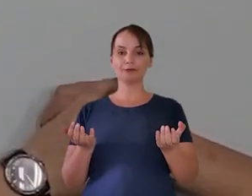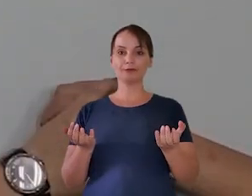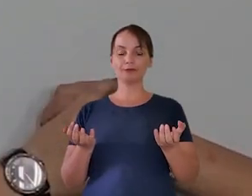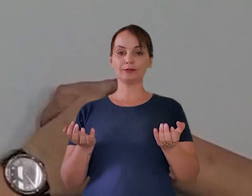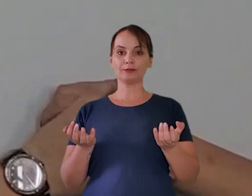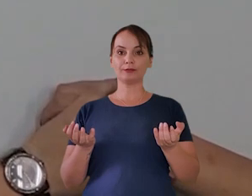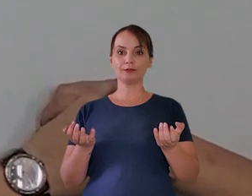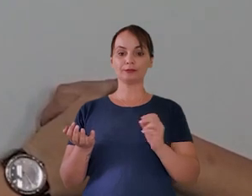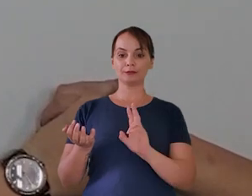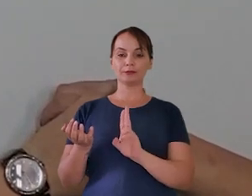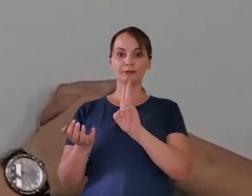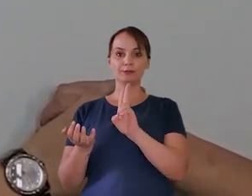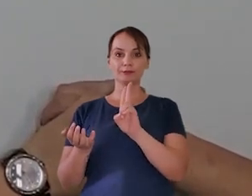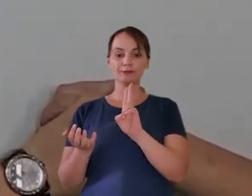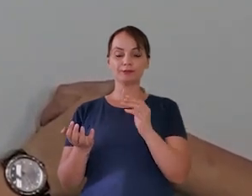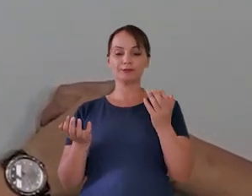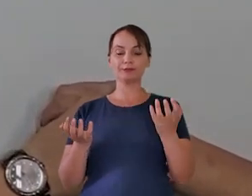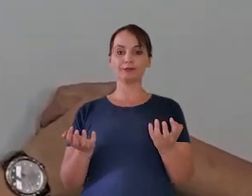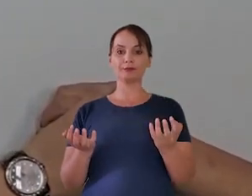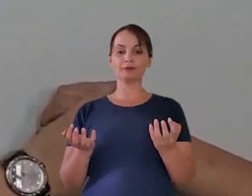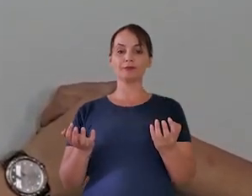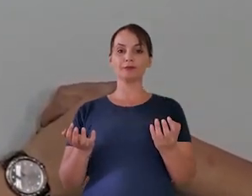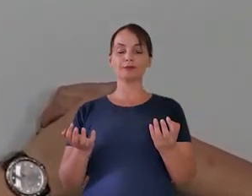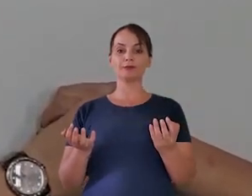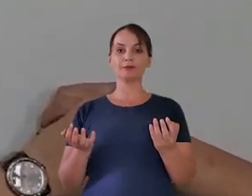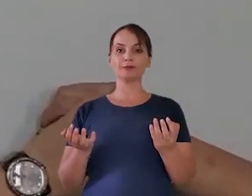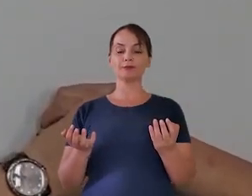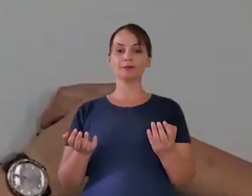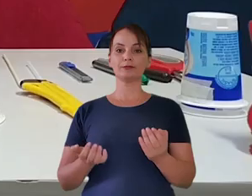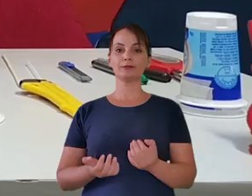Colocamos a letra U ao centro. E